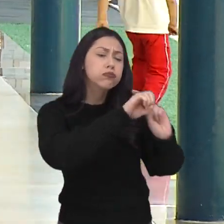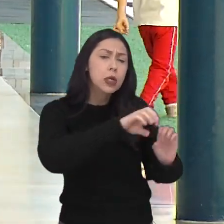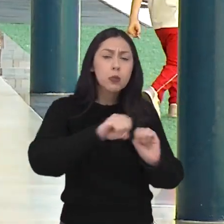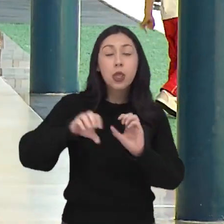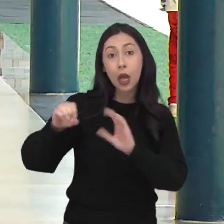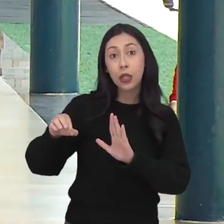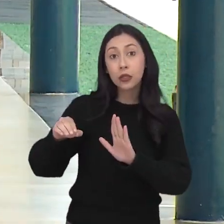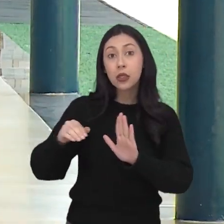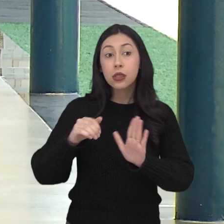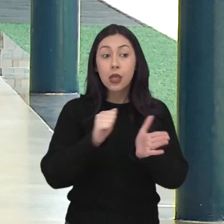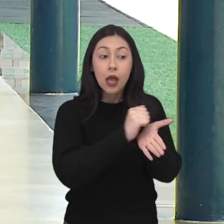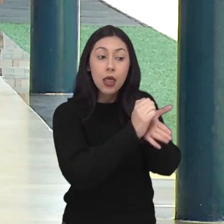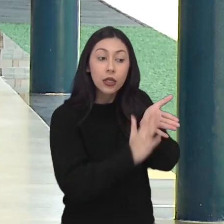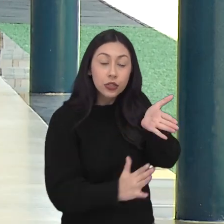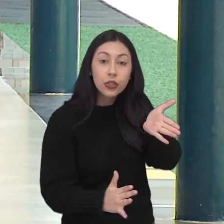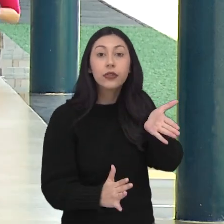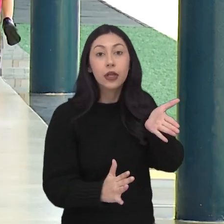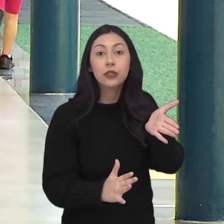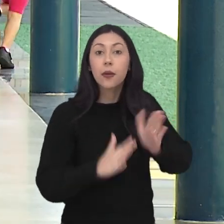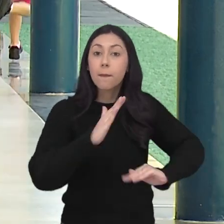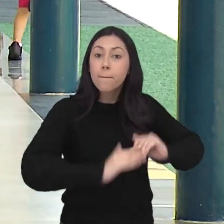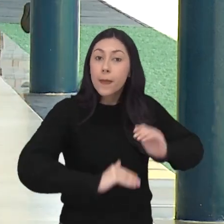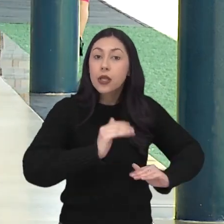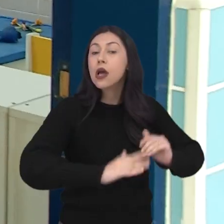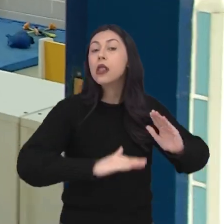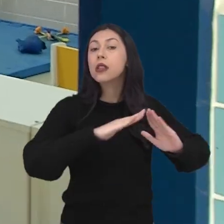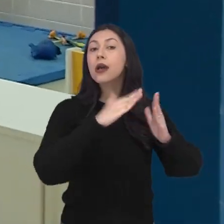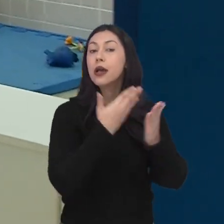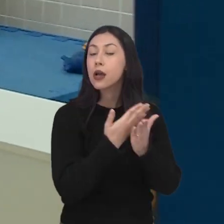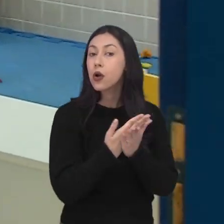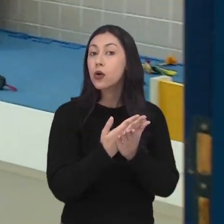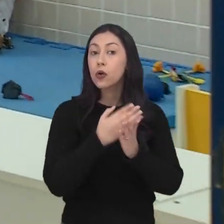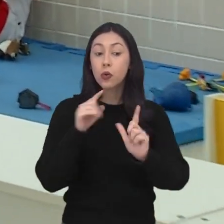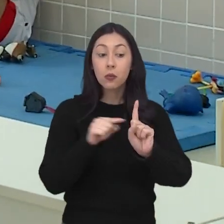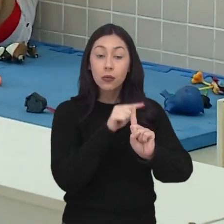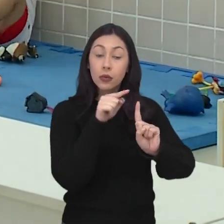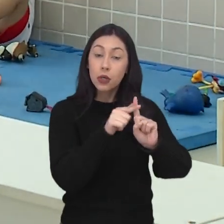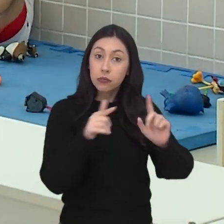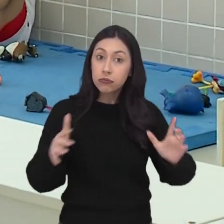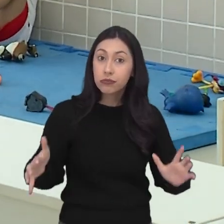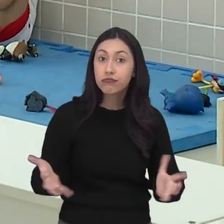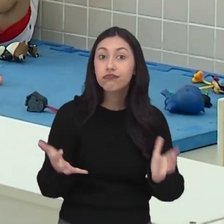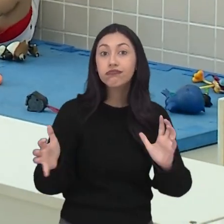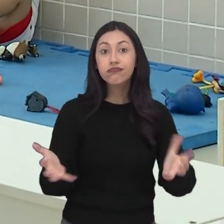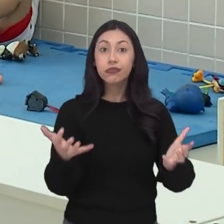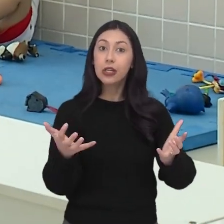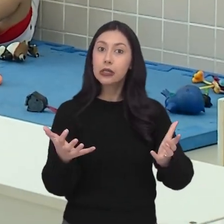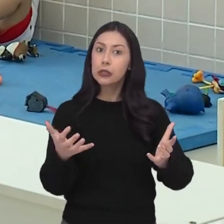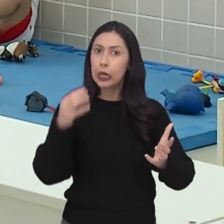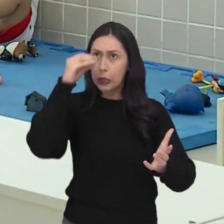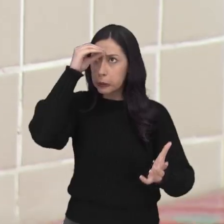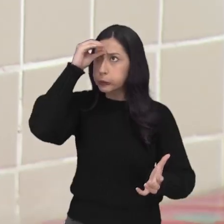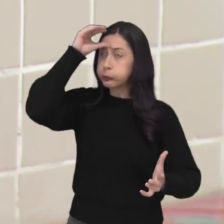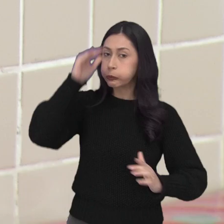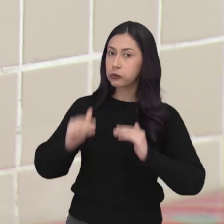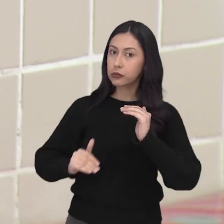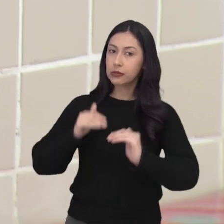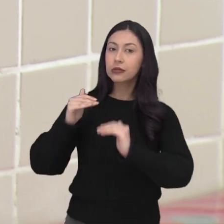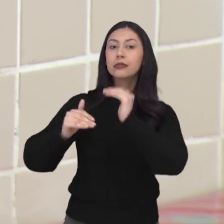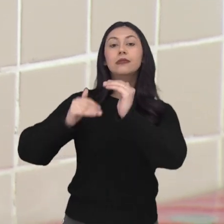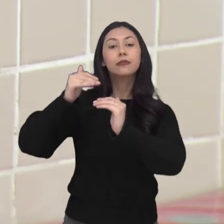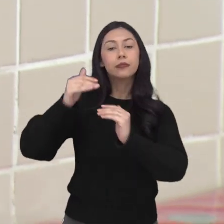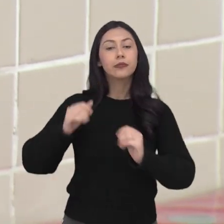nas tarefas propostas pelos professores na escola, com o objetivo de estimular e desenvolver o conhecimento